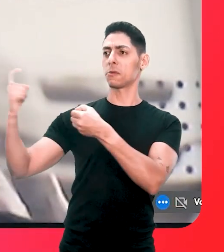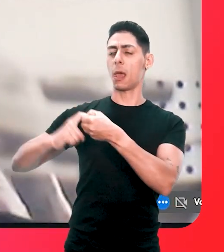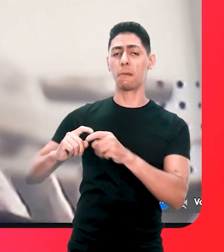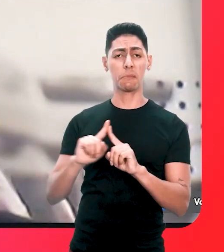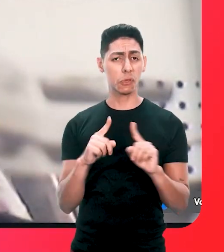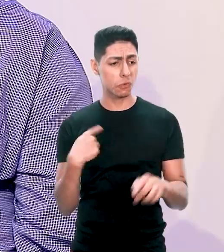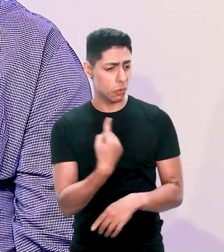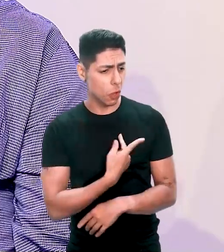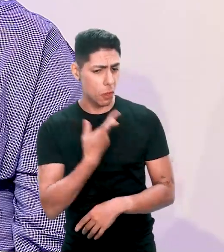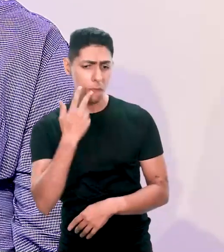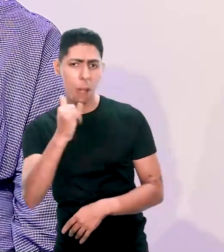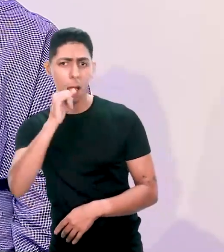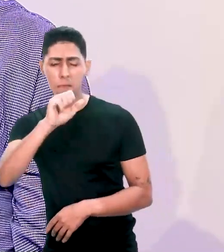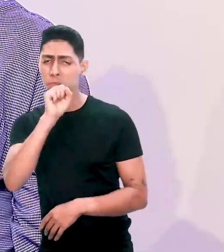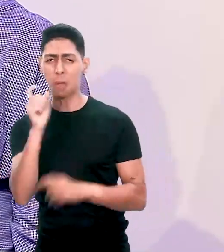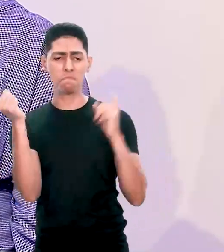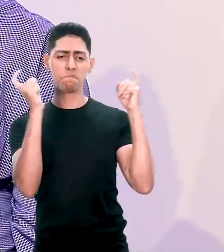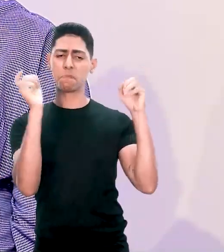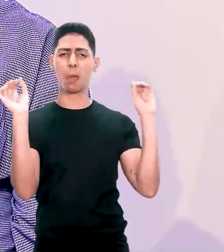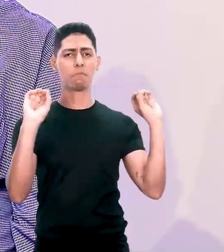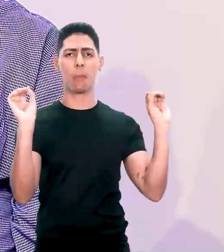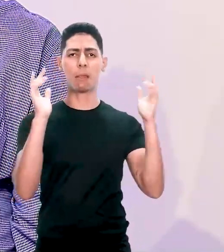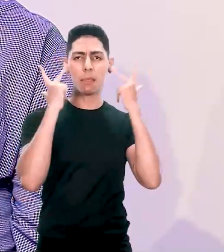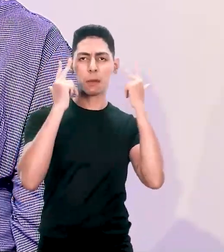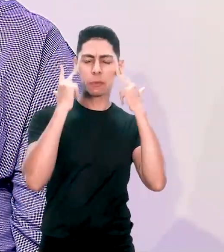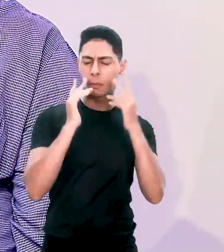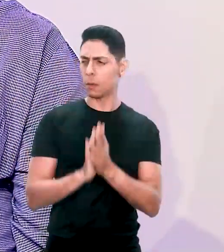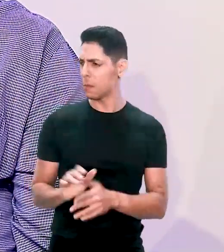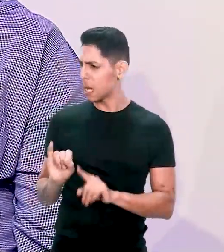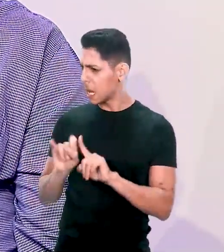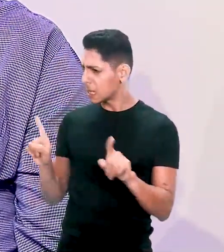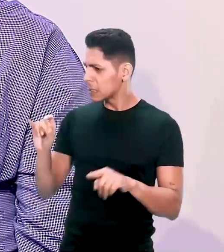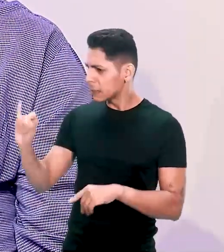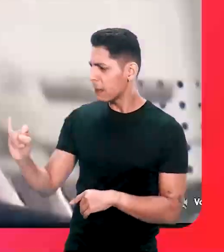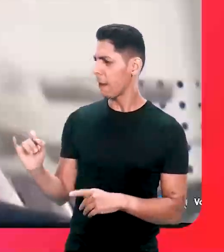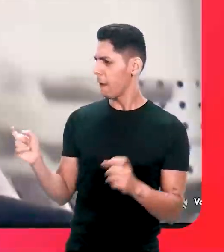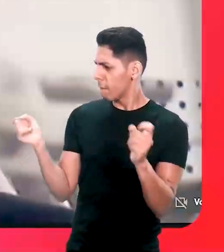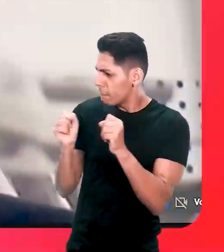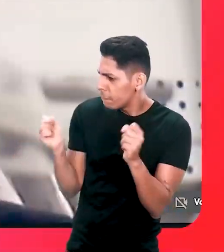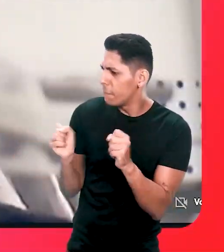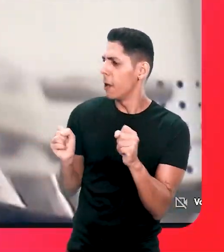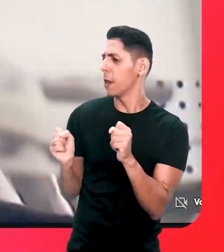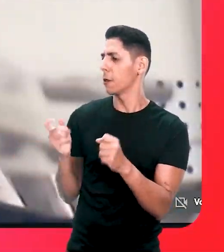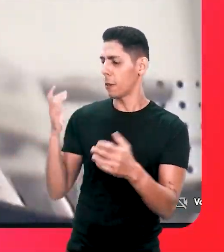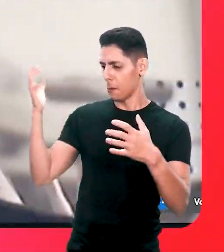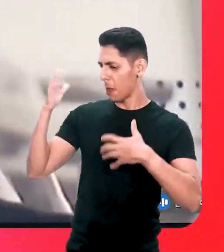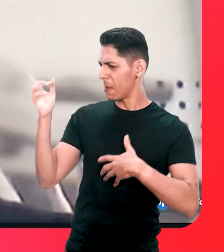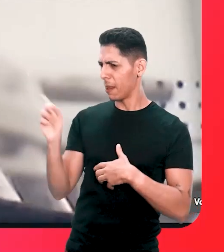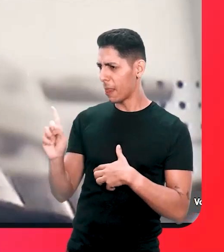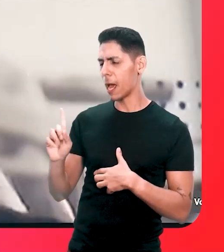não ficavam. E quando estava muito frio, pulava o banho e dormia com o pé sujo.